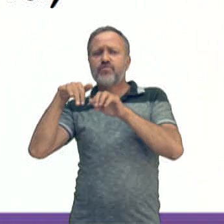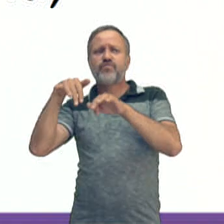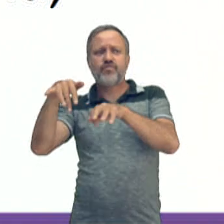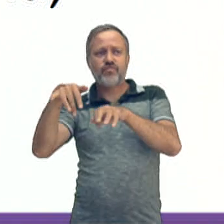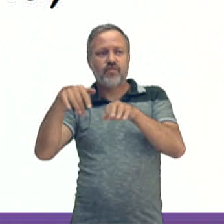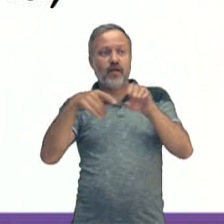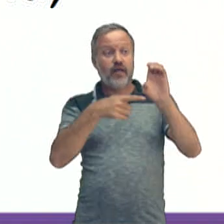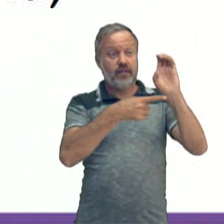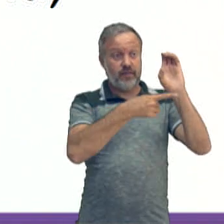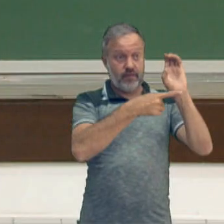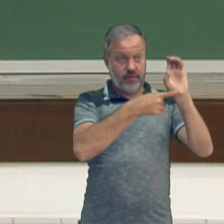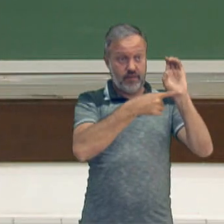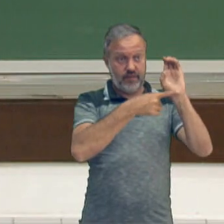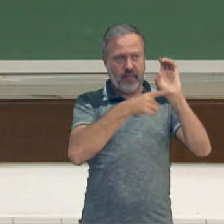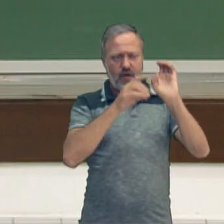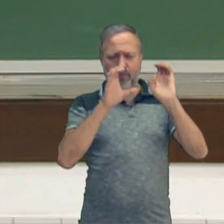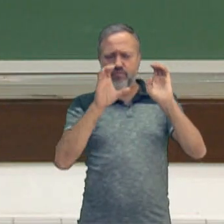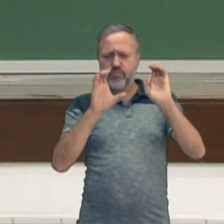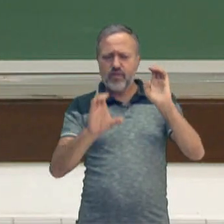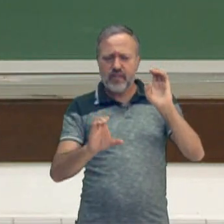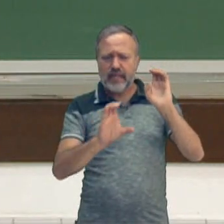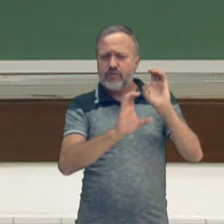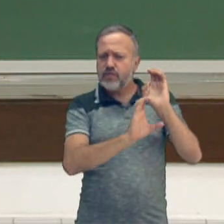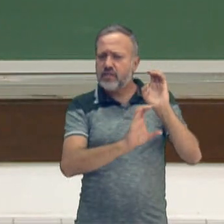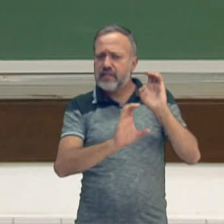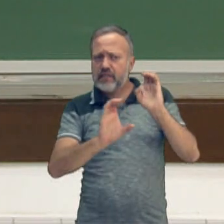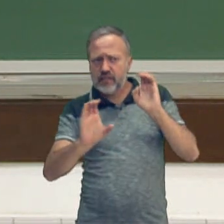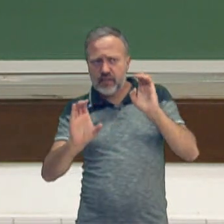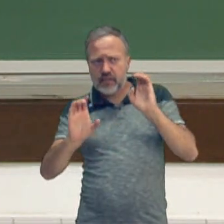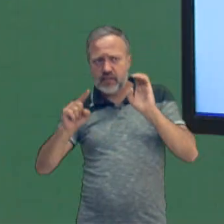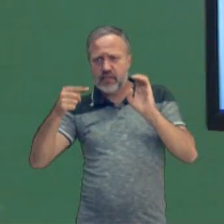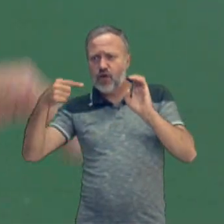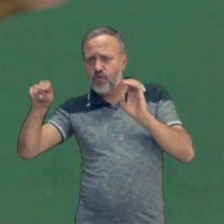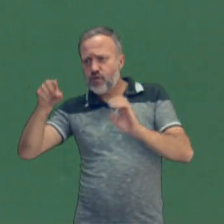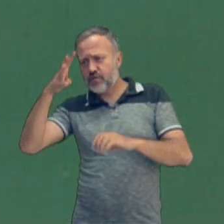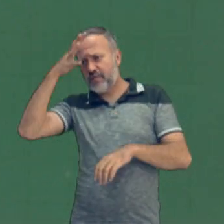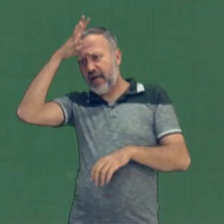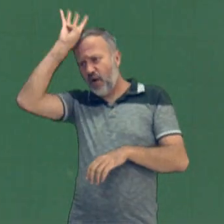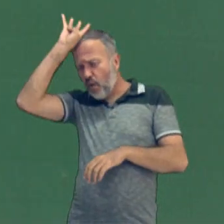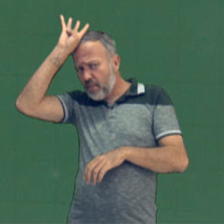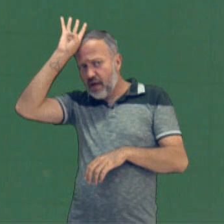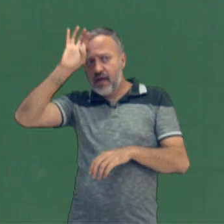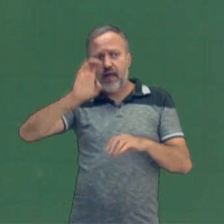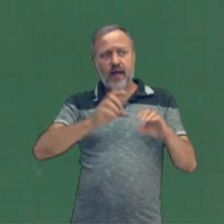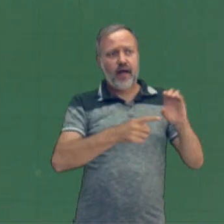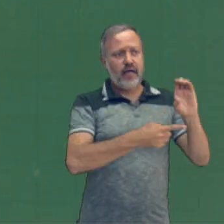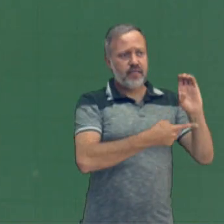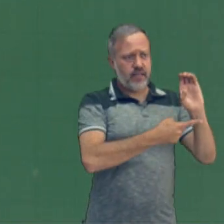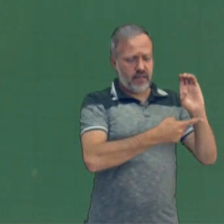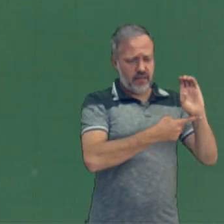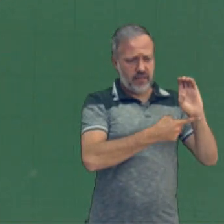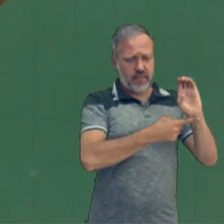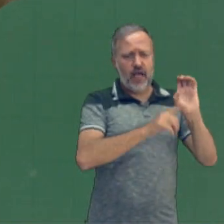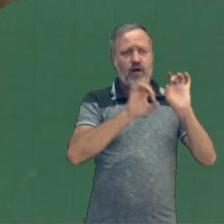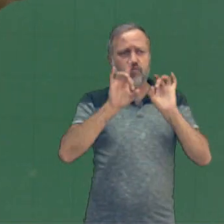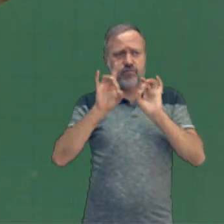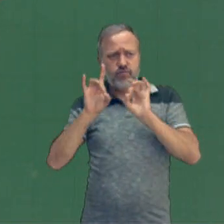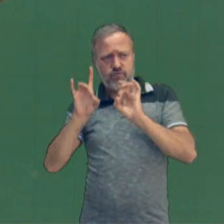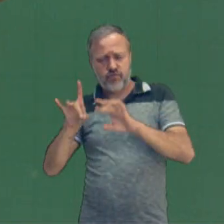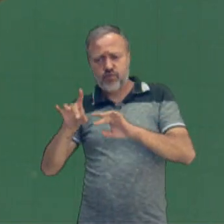de Muhammad para Medina. Qual será a resposta correta? Muito bem, letra A, a fuga dos judeus do